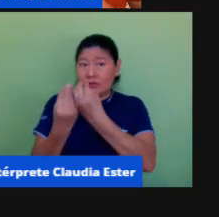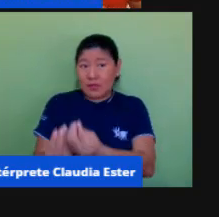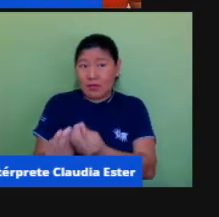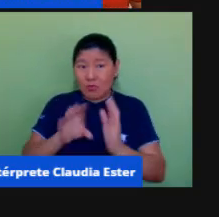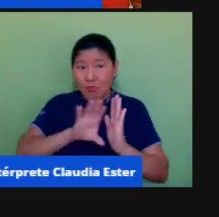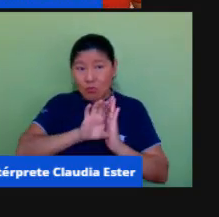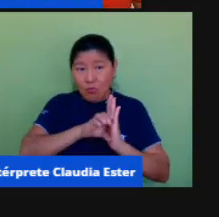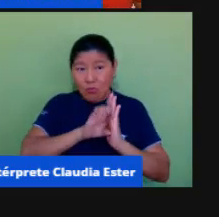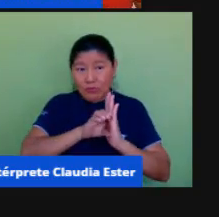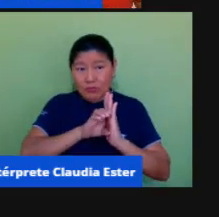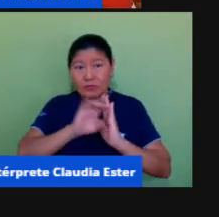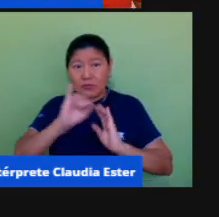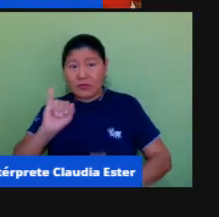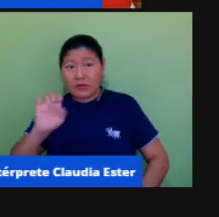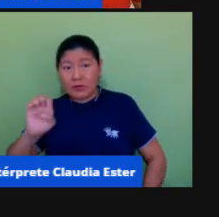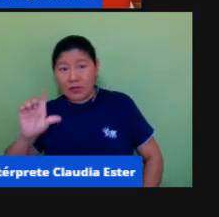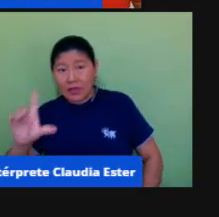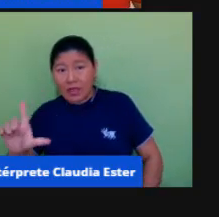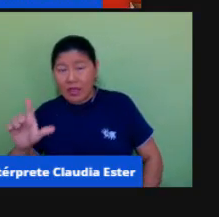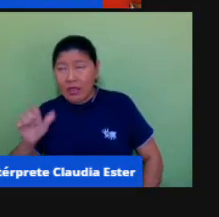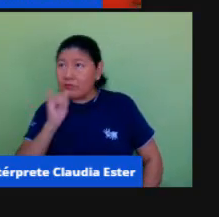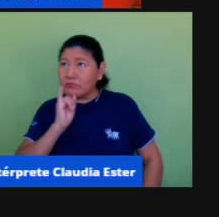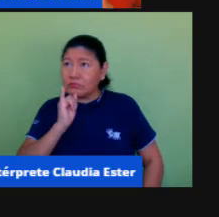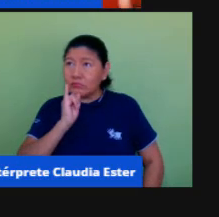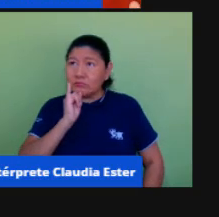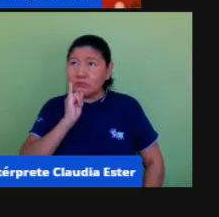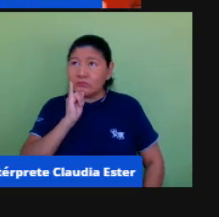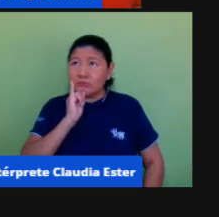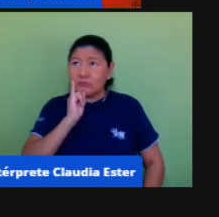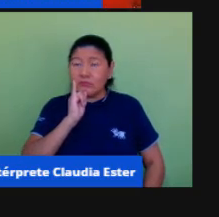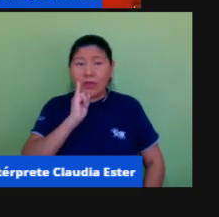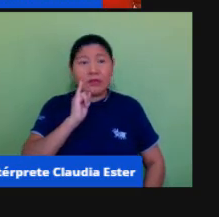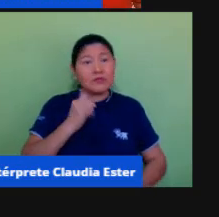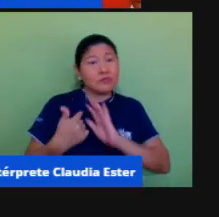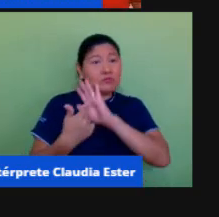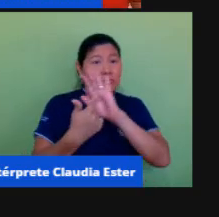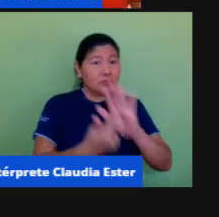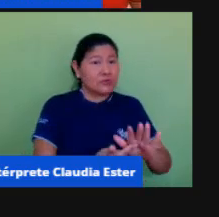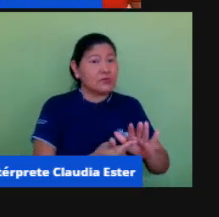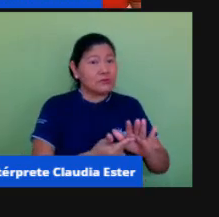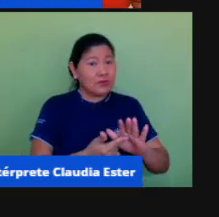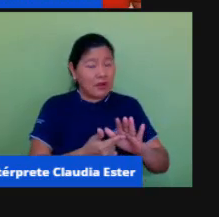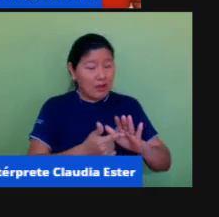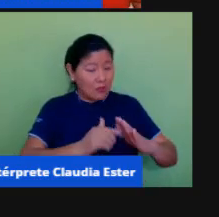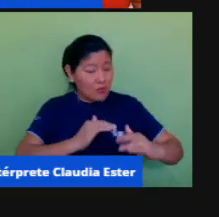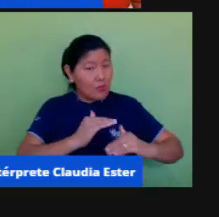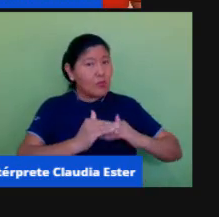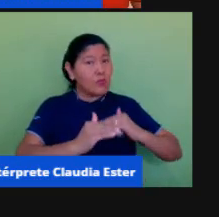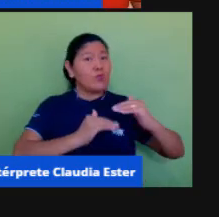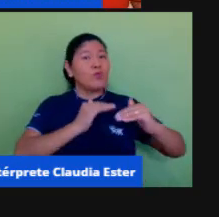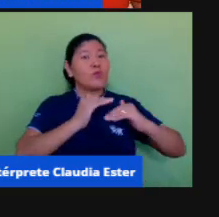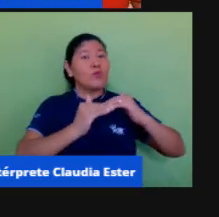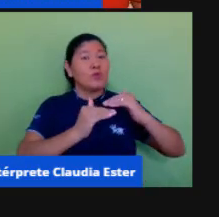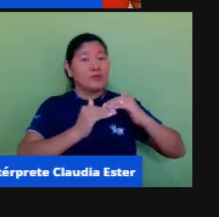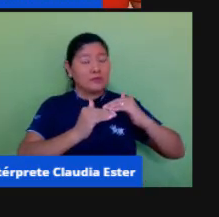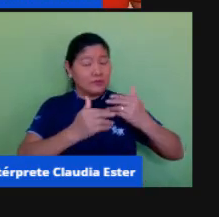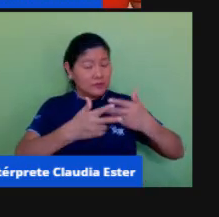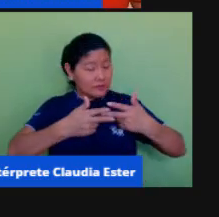que é a questão de trabalhar os efeitos de sentido, né? Trabalhar as questões